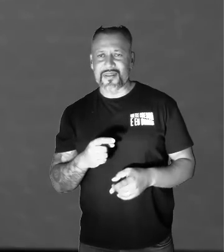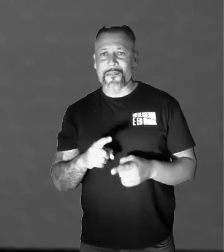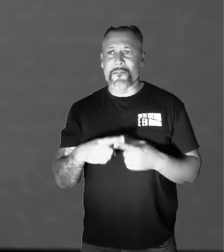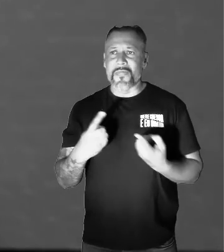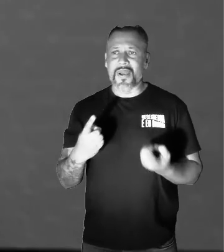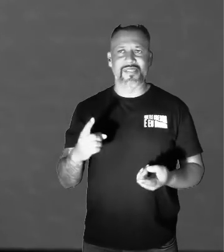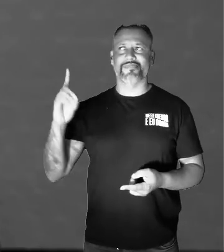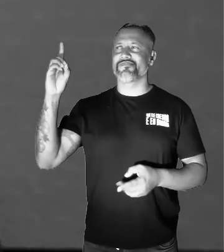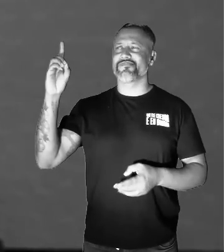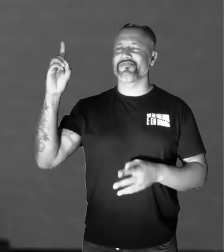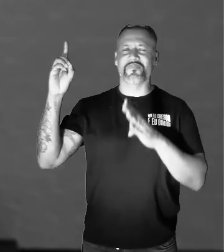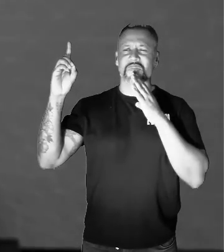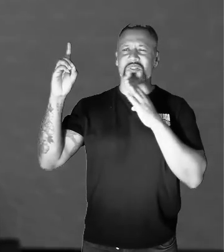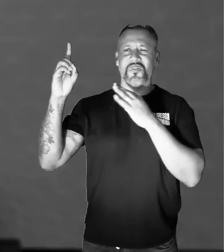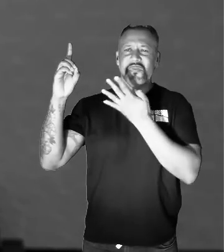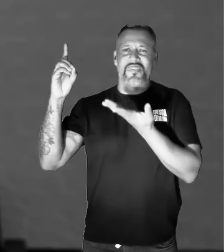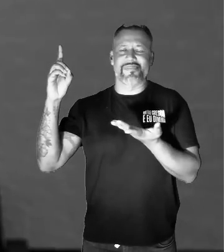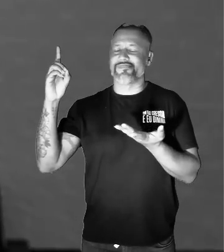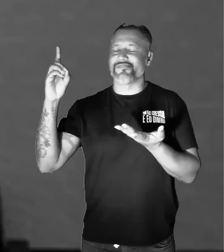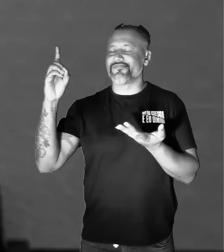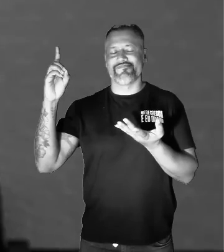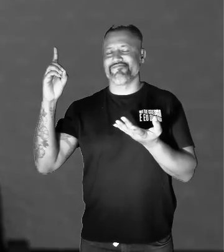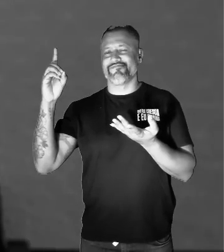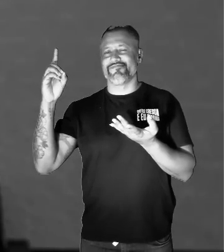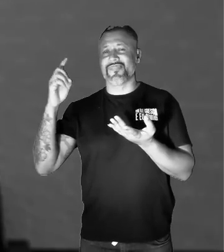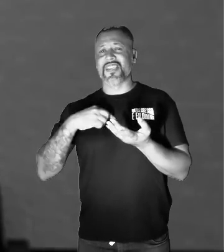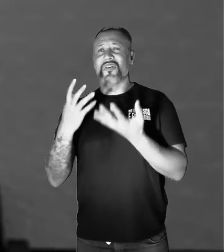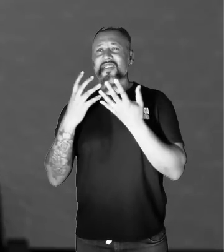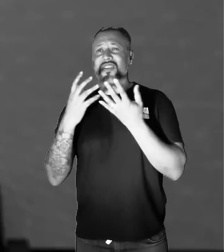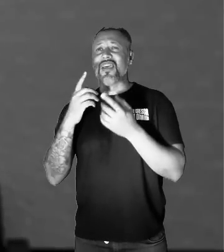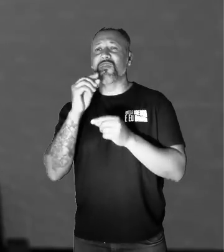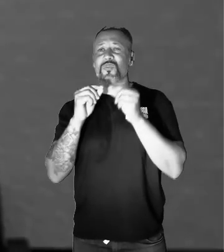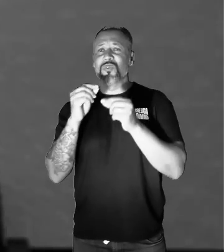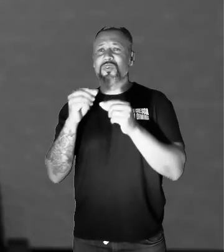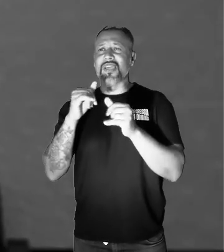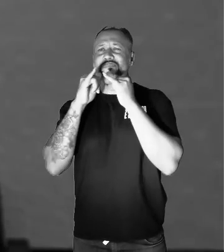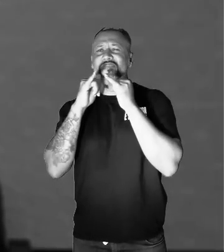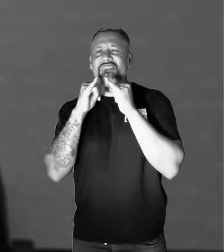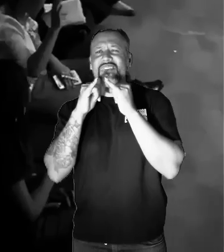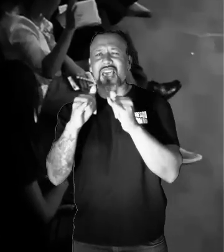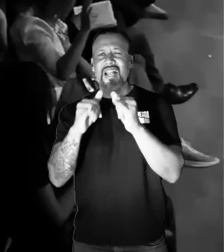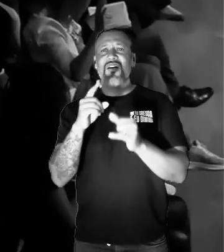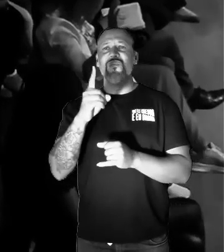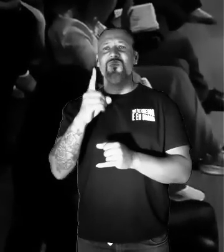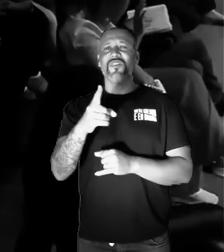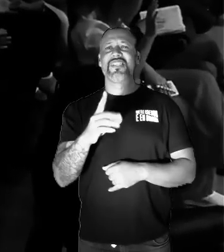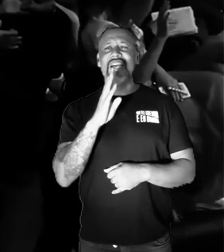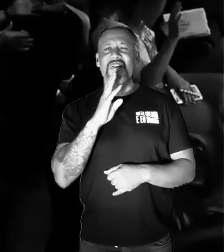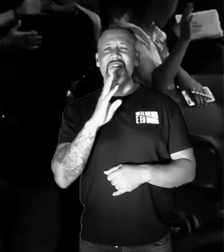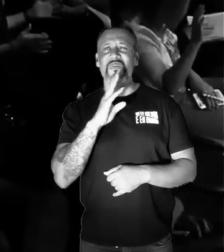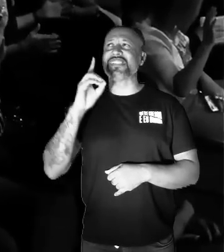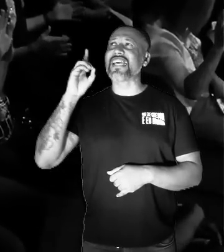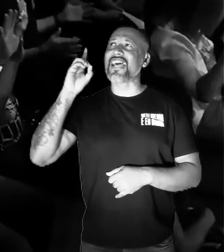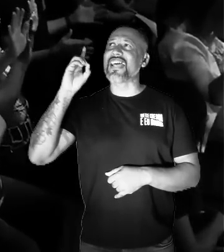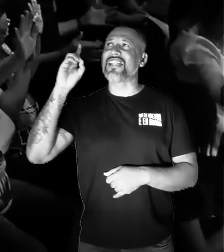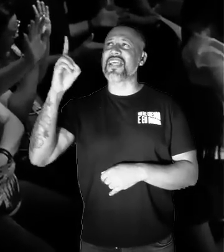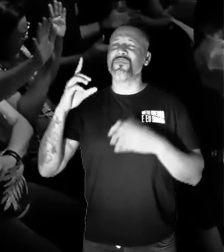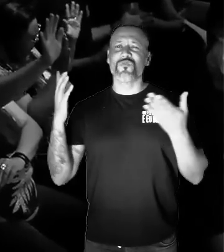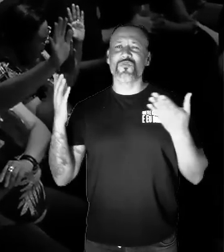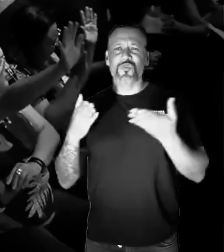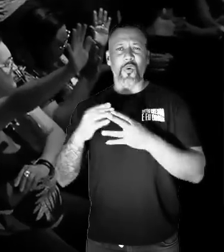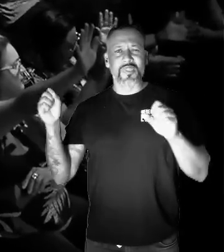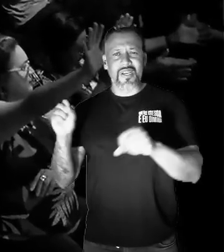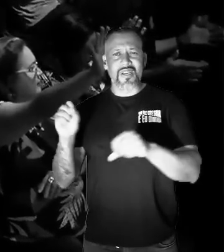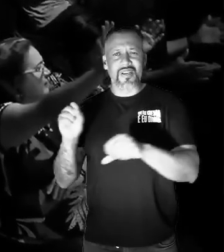eu quero declarar em nome de Jesus um tempo de intimidade com Deus a partir de hoje. Eu quero declarar que você vai conhecer o que é a glória de Deus, não só